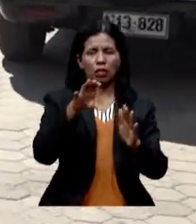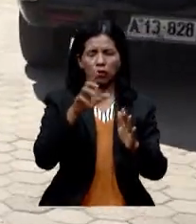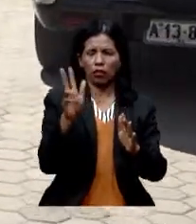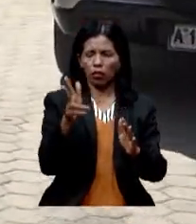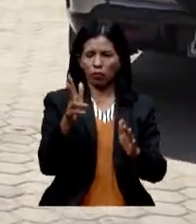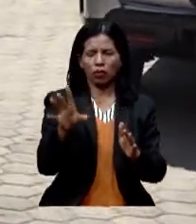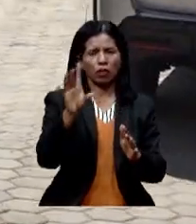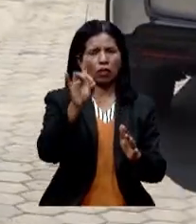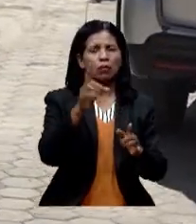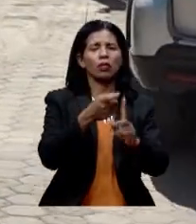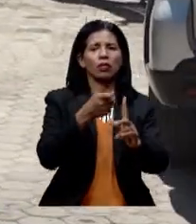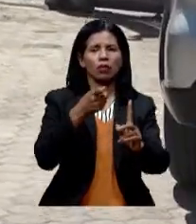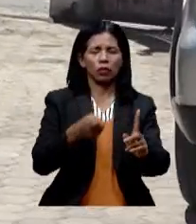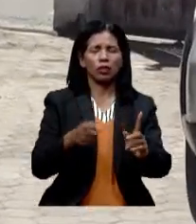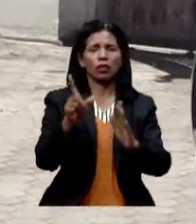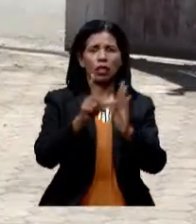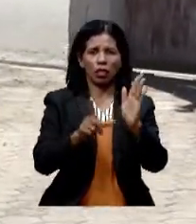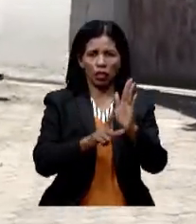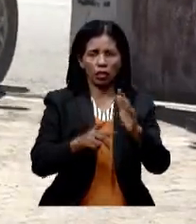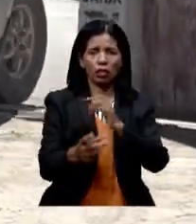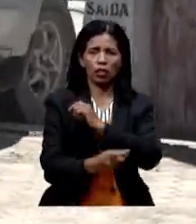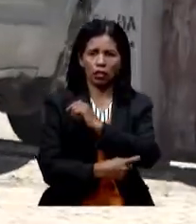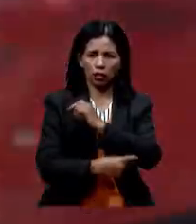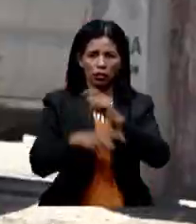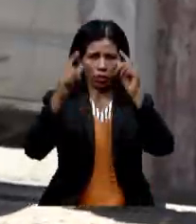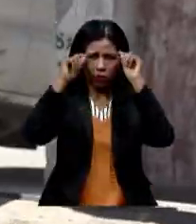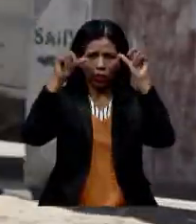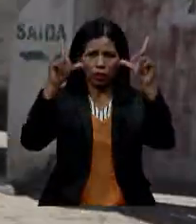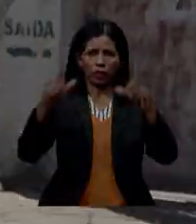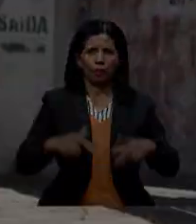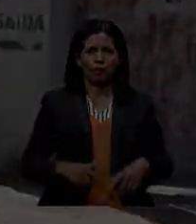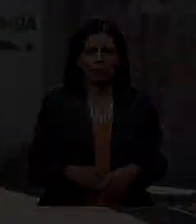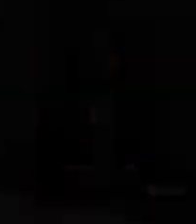fusi Código Penal Timor-Leste. João Carlos Marito Costa, GMN.